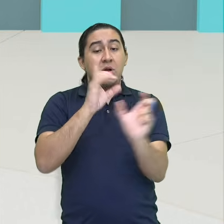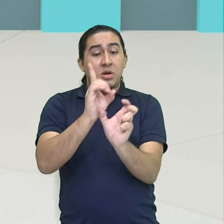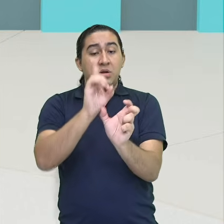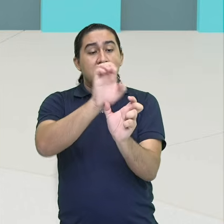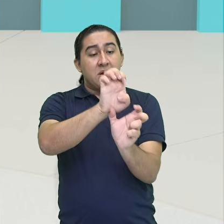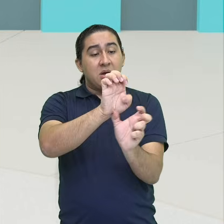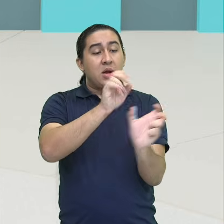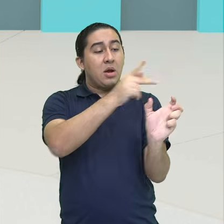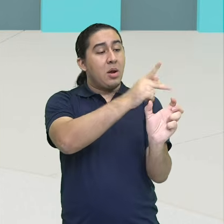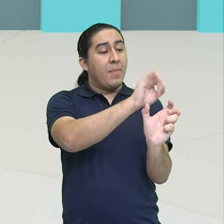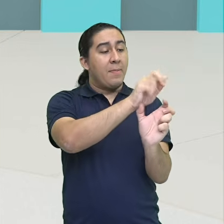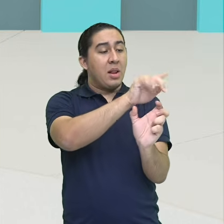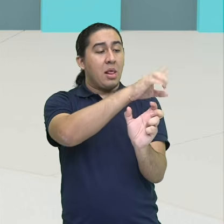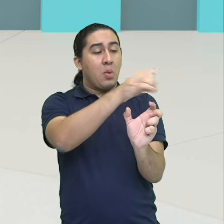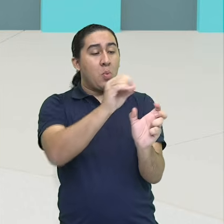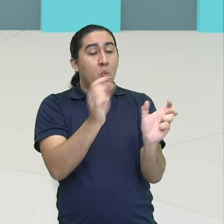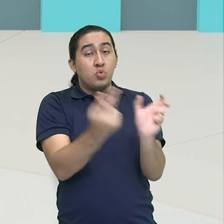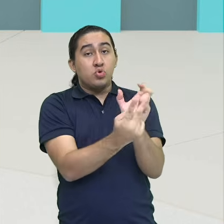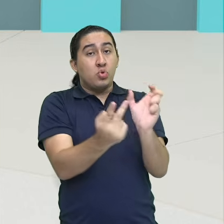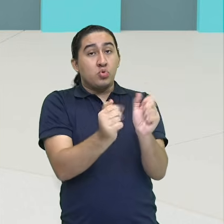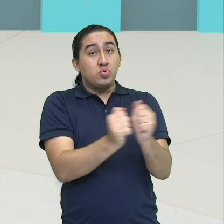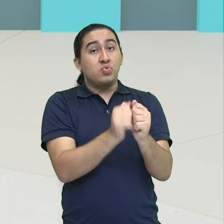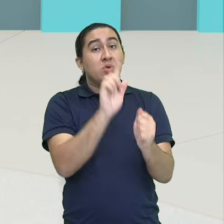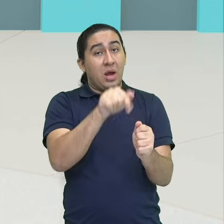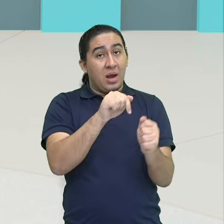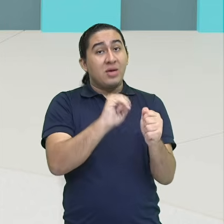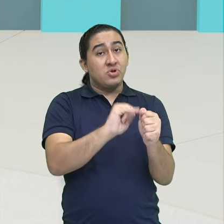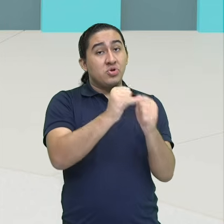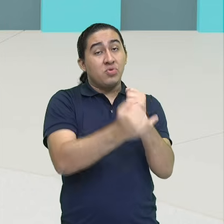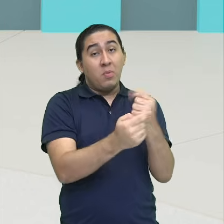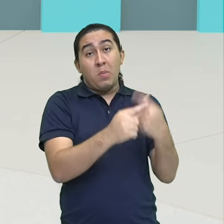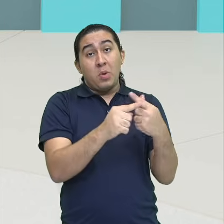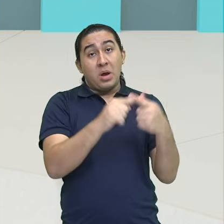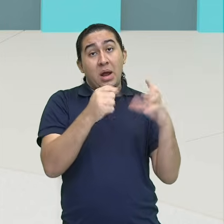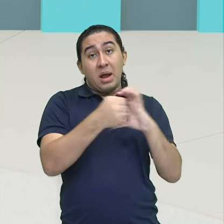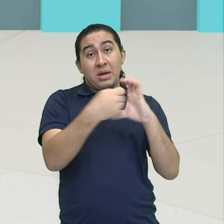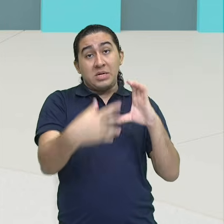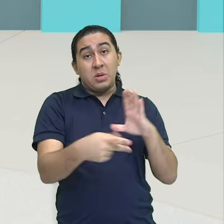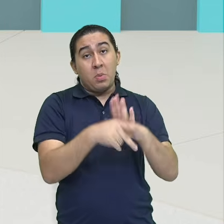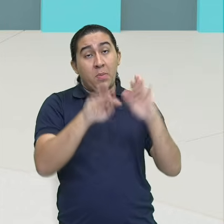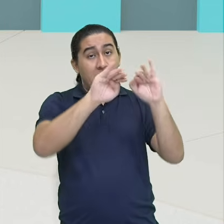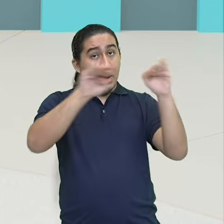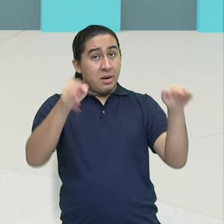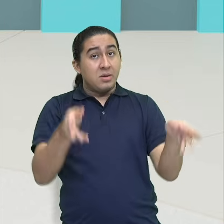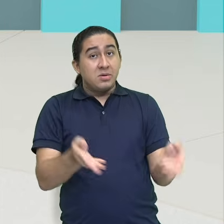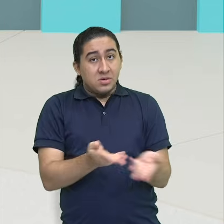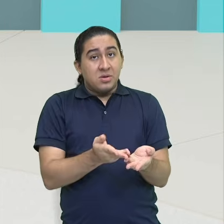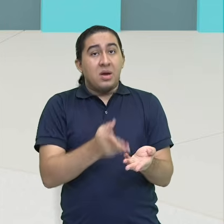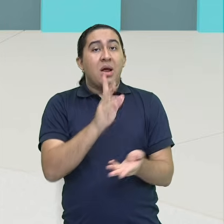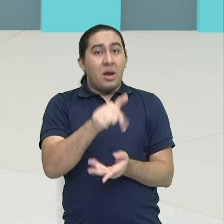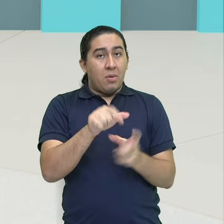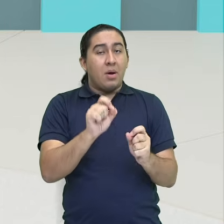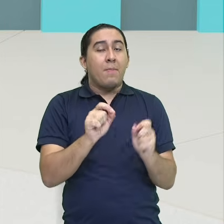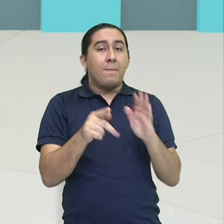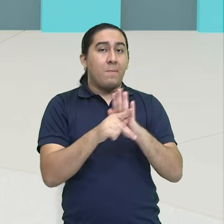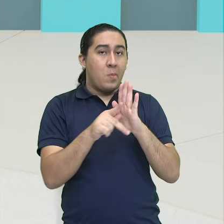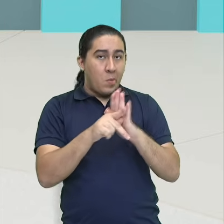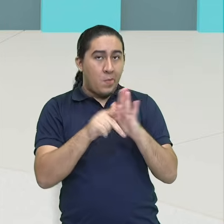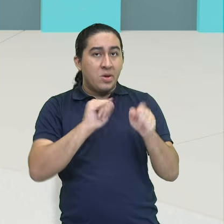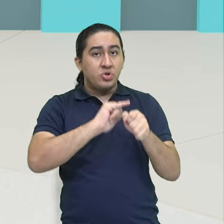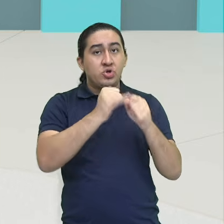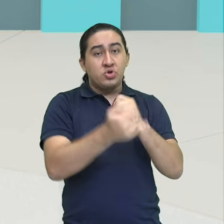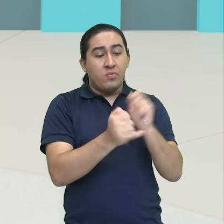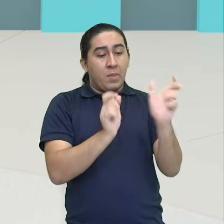está caracterizando a caixa, só que é formado por mais de um elemento. Então, aí é uma locução